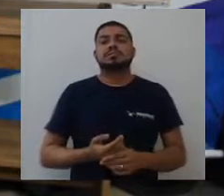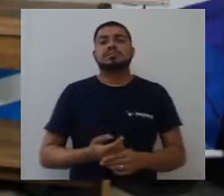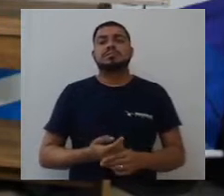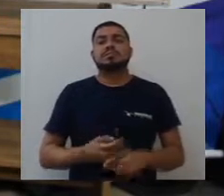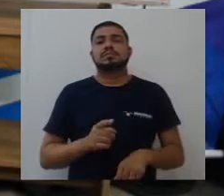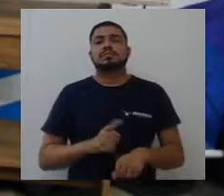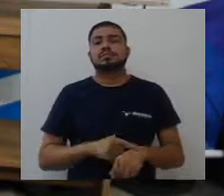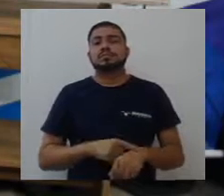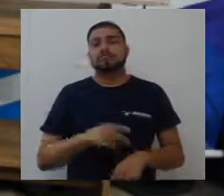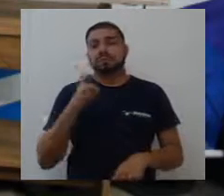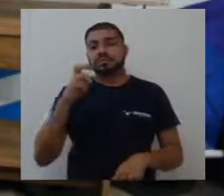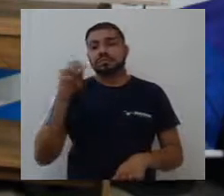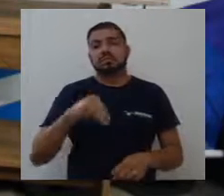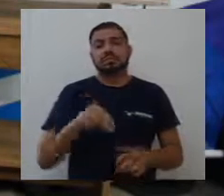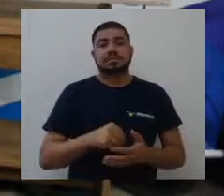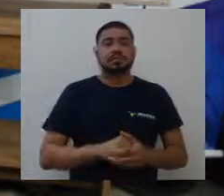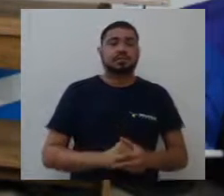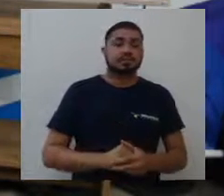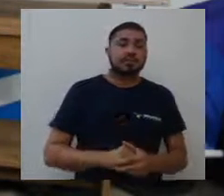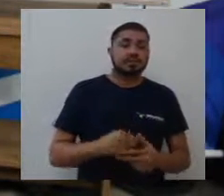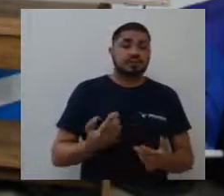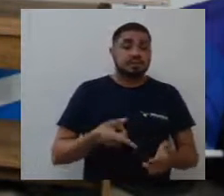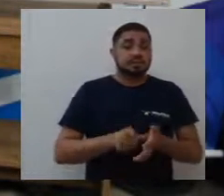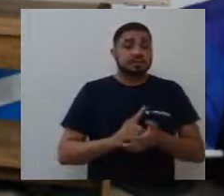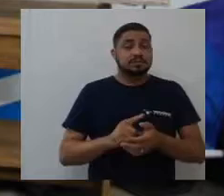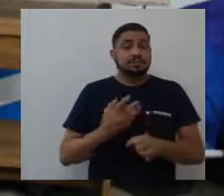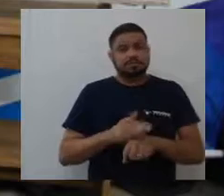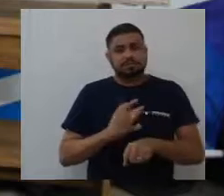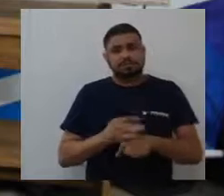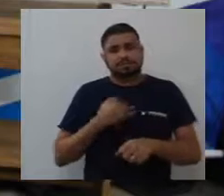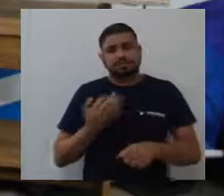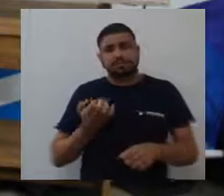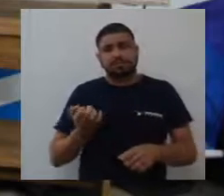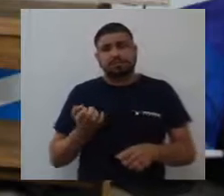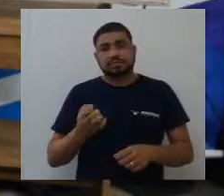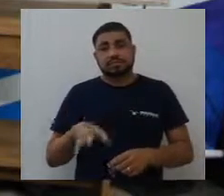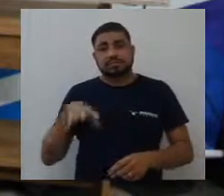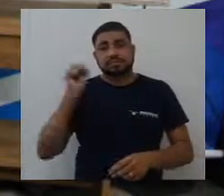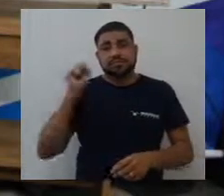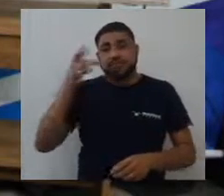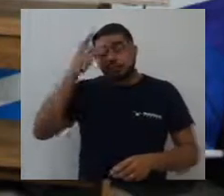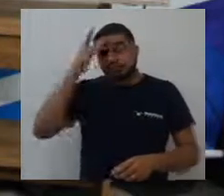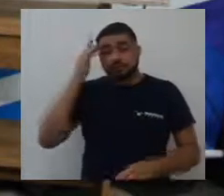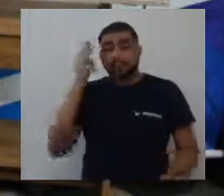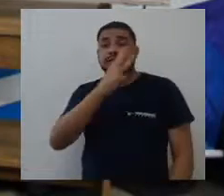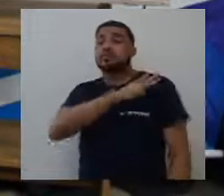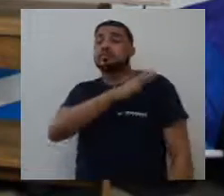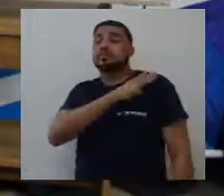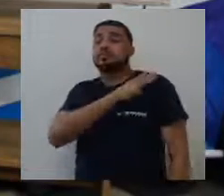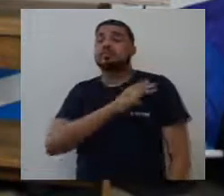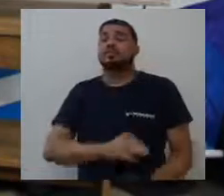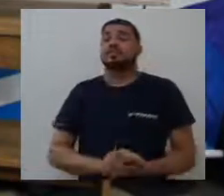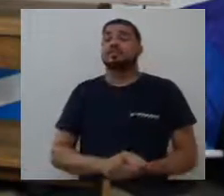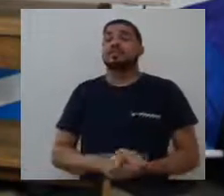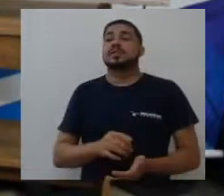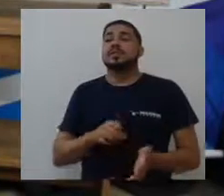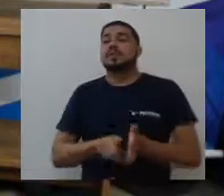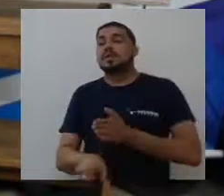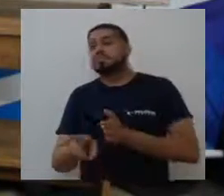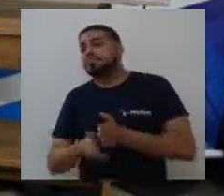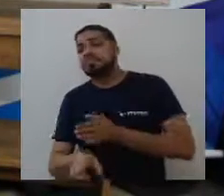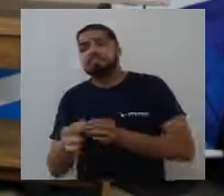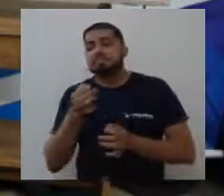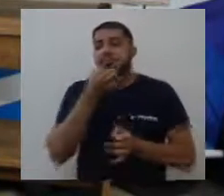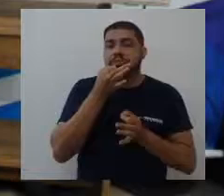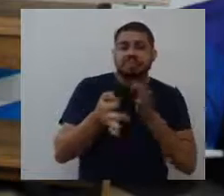Quanto tempo? 5 minutos. Antes de praticar, eu quero abrir aqui para ouvir o pessoal do terceiro ano. Eu quero ver aqui se tem algum